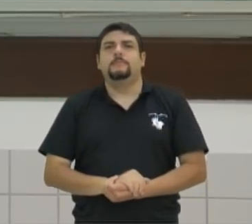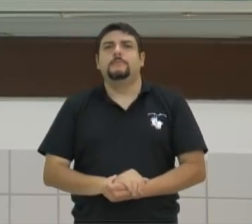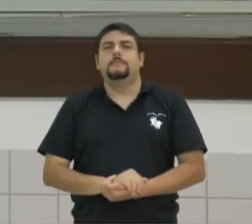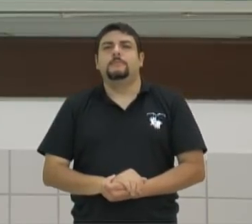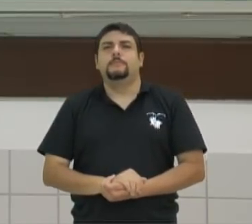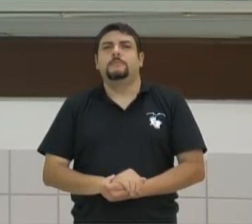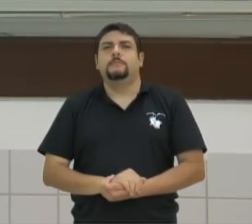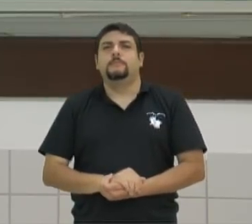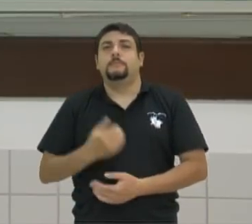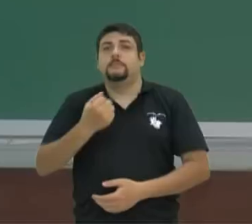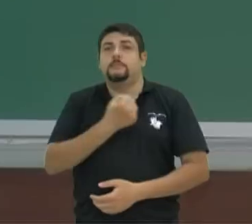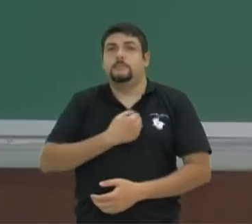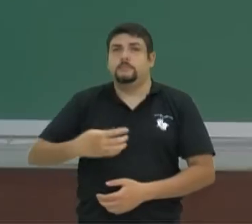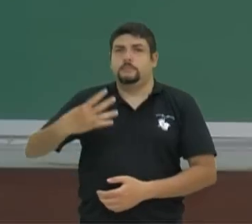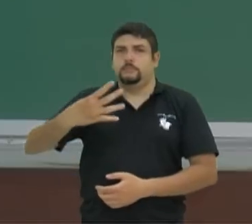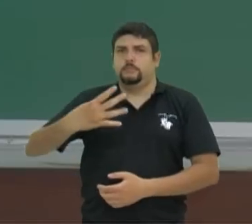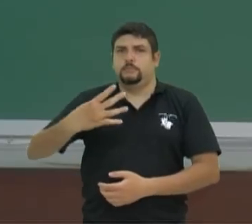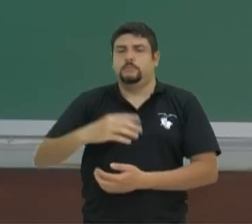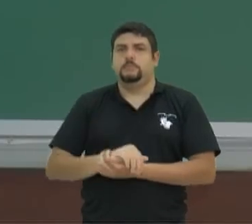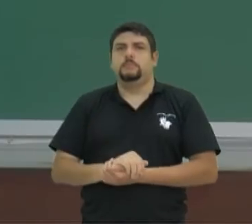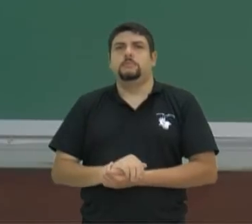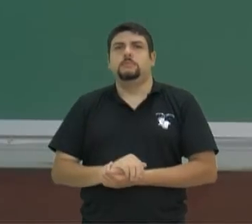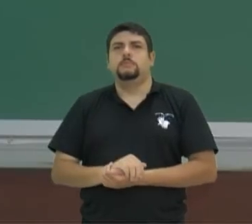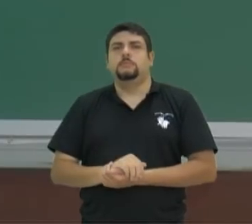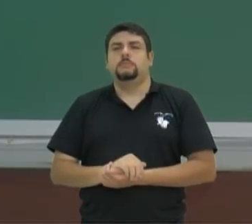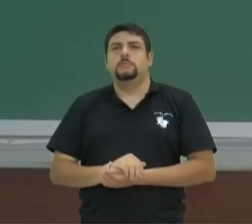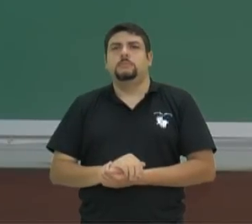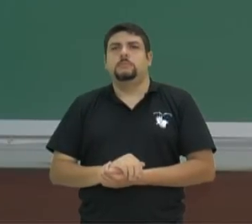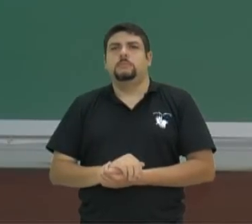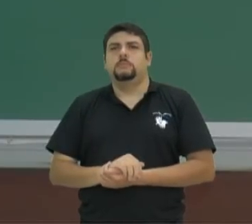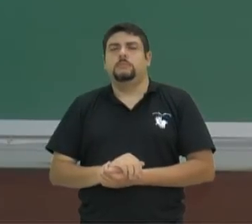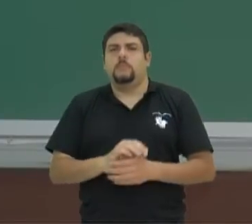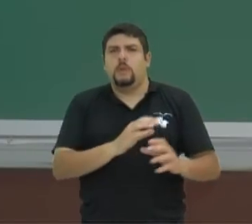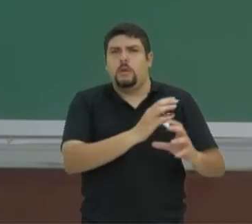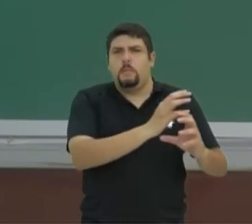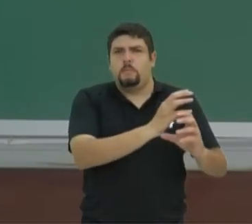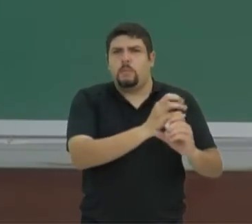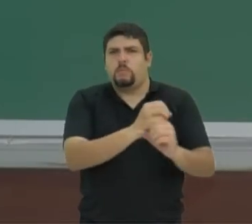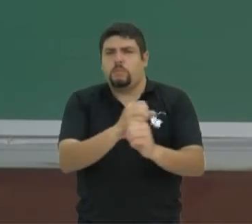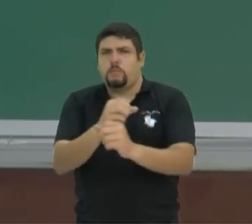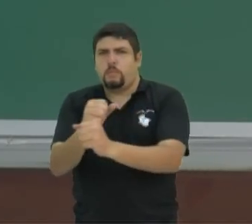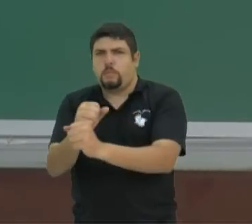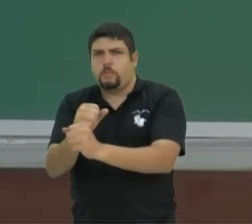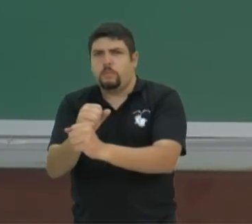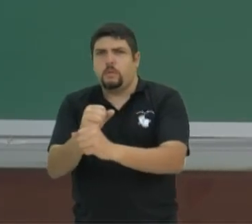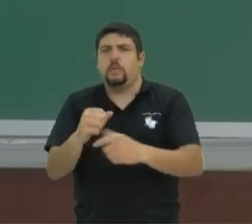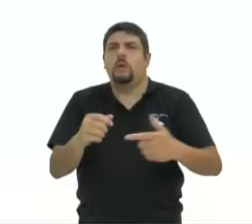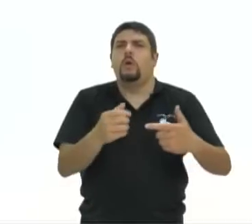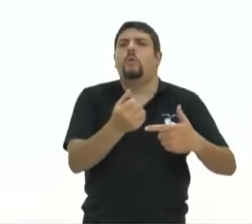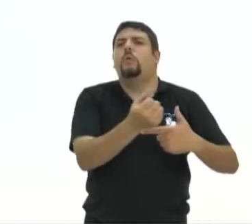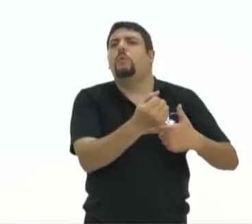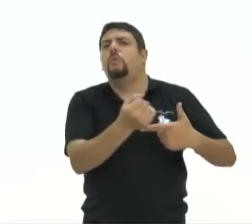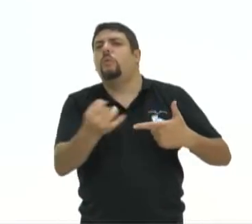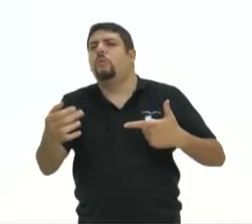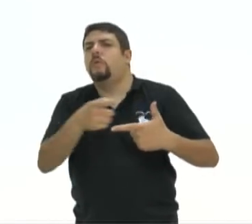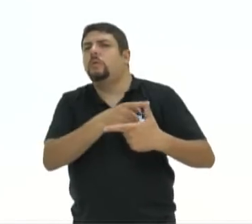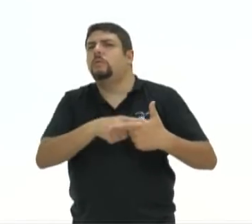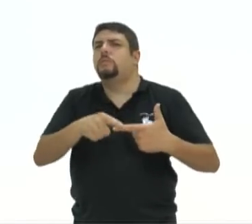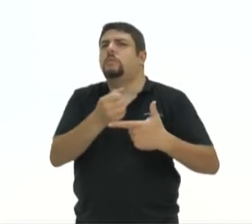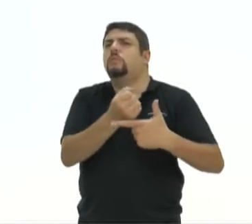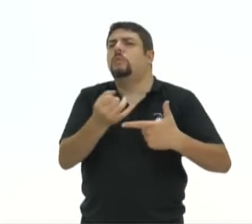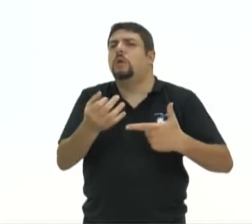A número 4 diz assim, ó, é o quociente entre a soma de todos os dados do rol e a quantidade desses dados. Média,